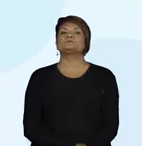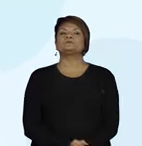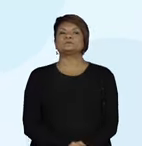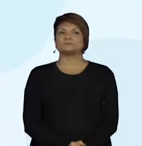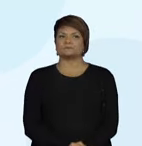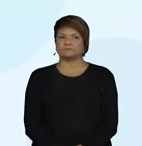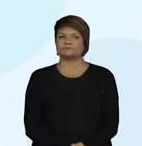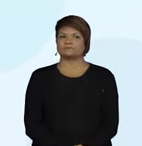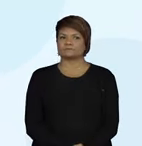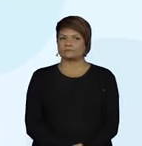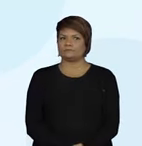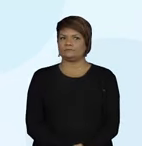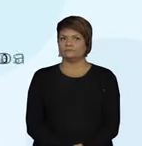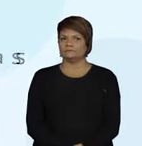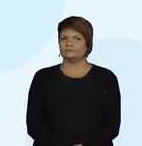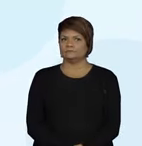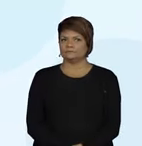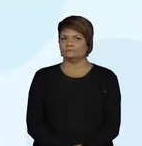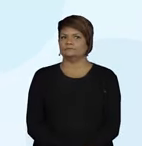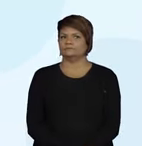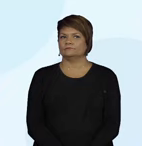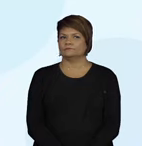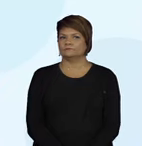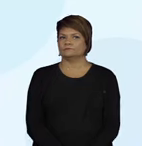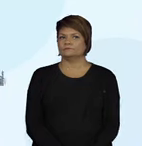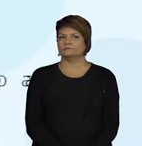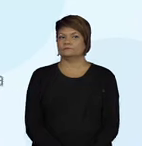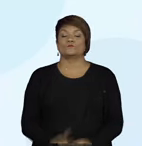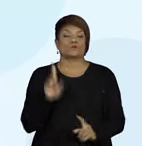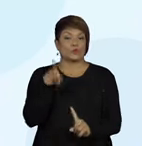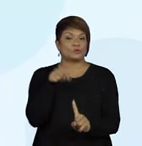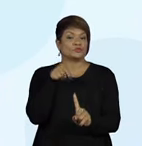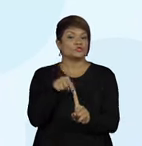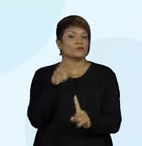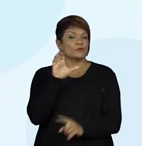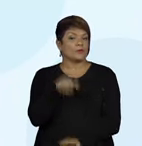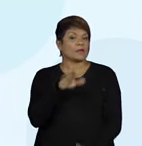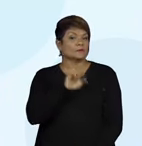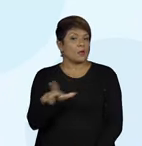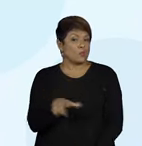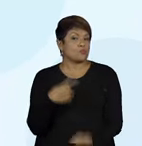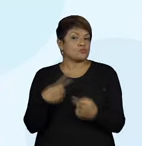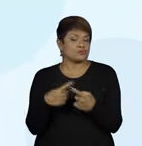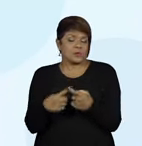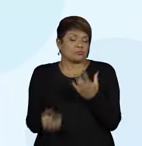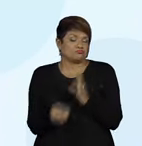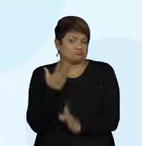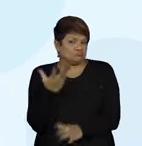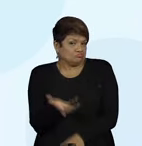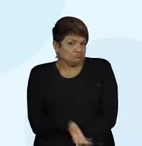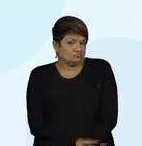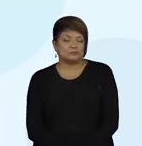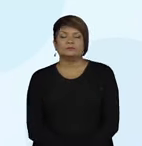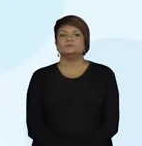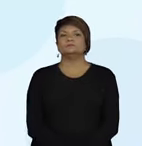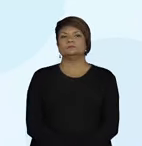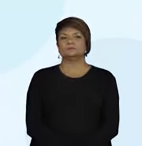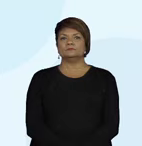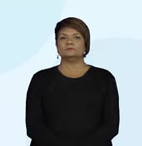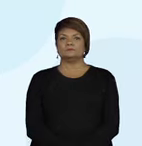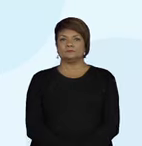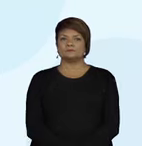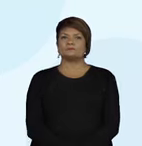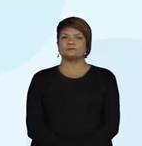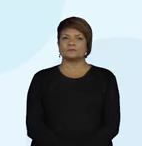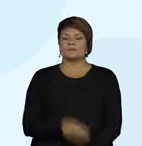Então, o que a gente quer saber primeiro? O objetivo, por que eles criaram o canal, né? Qual era o intuito